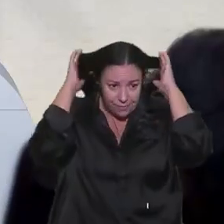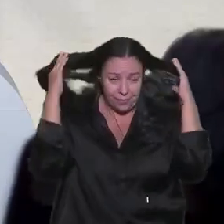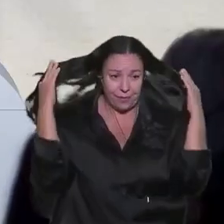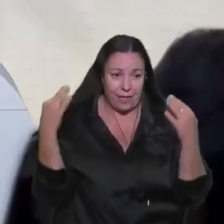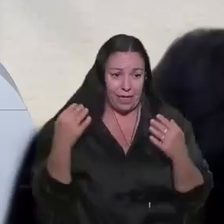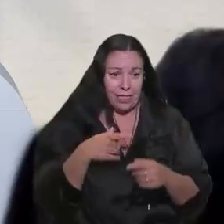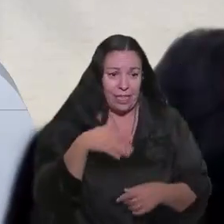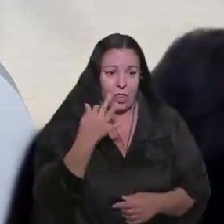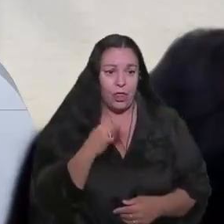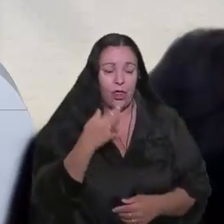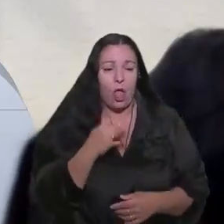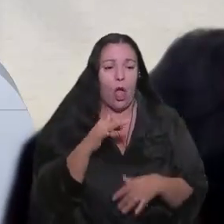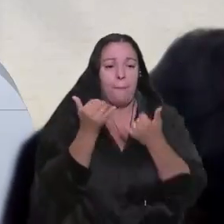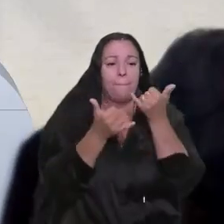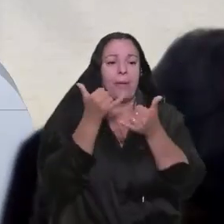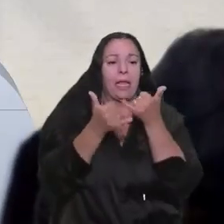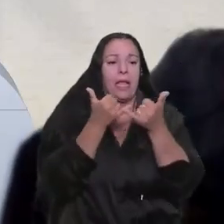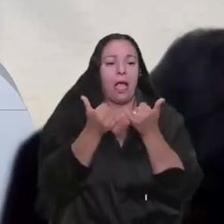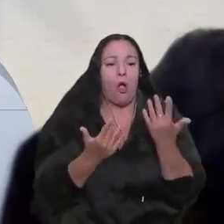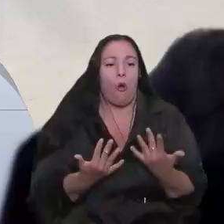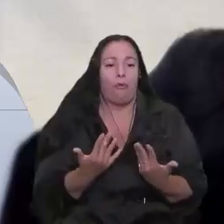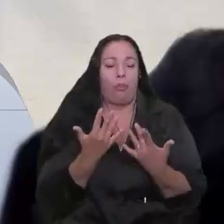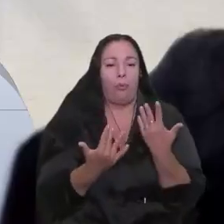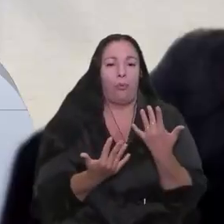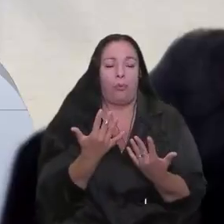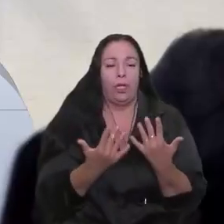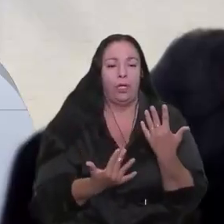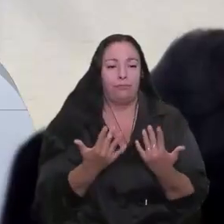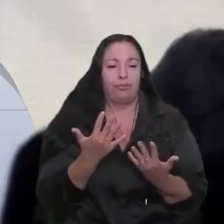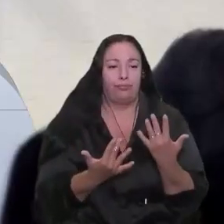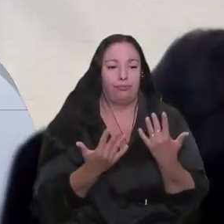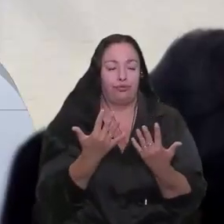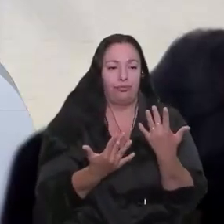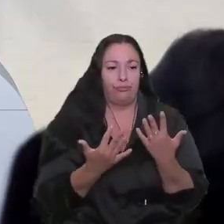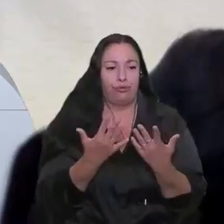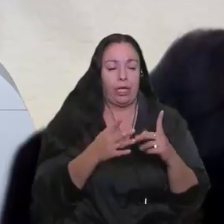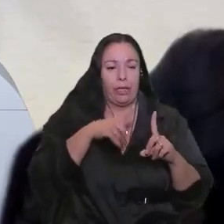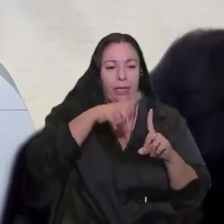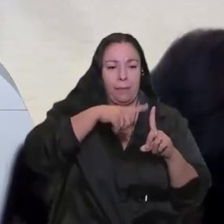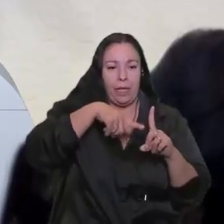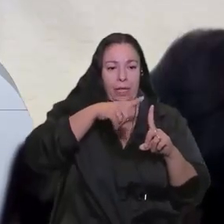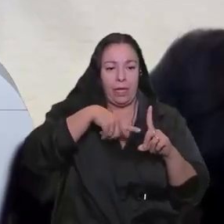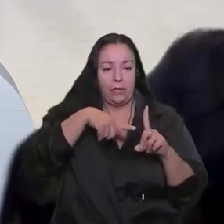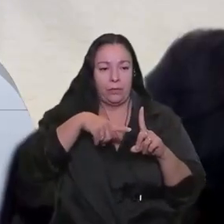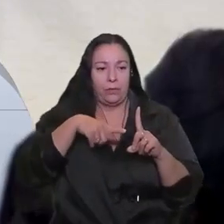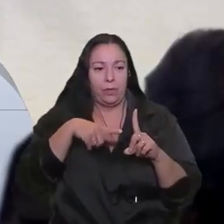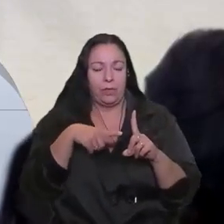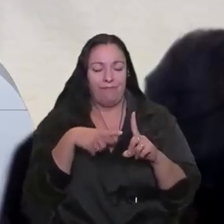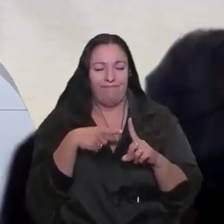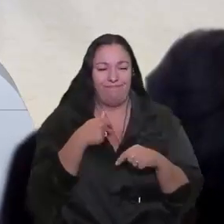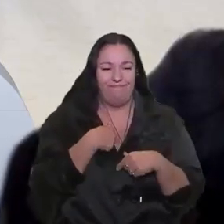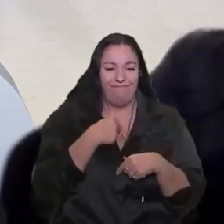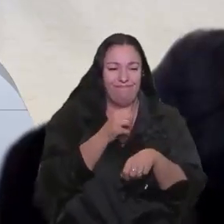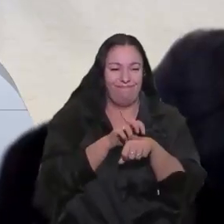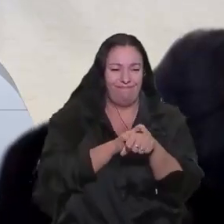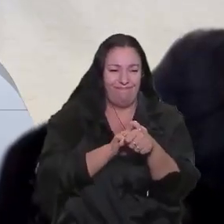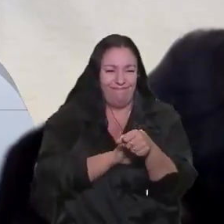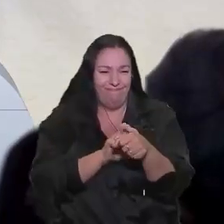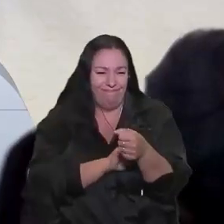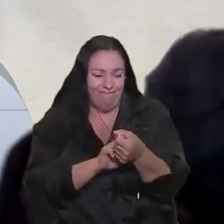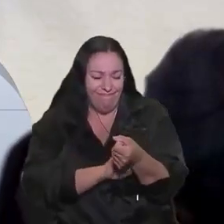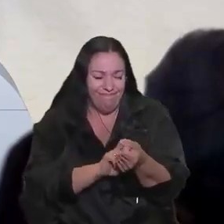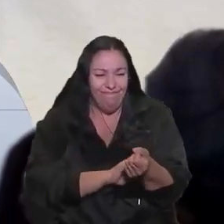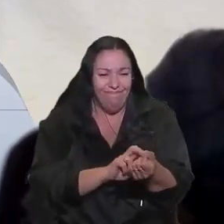sem dó nem piedade, brinca com fogo. A qualquer variação brusca de temperatura externa, situações que me deixam nervosa ou